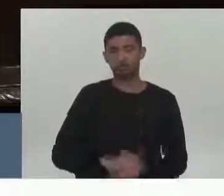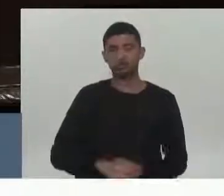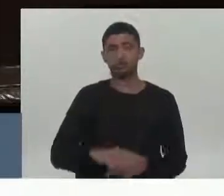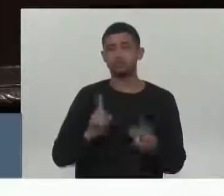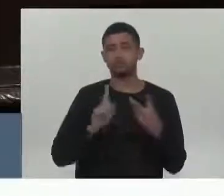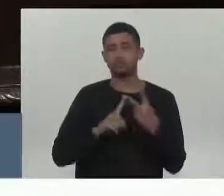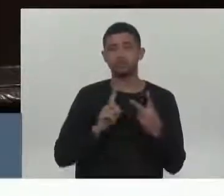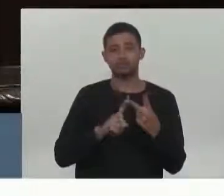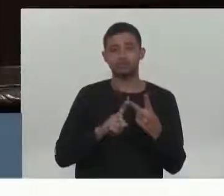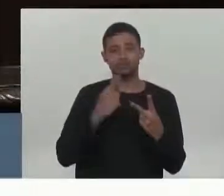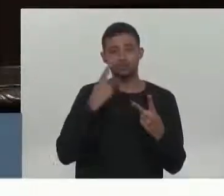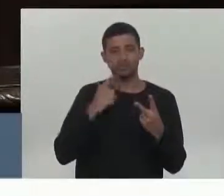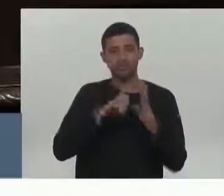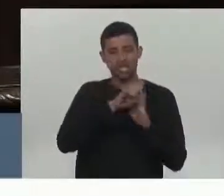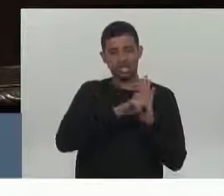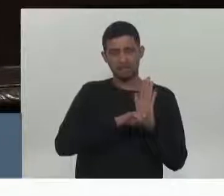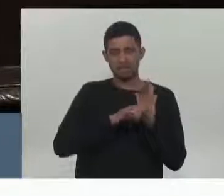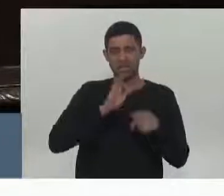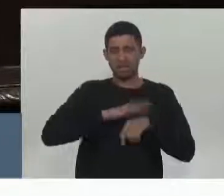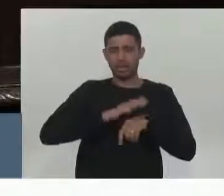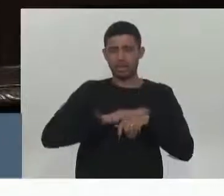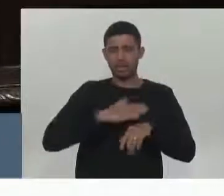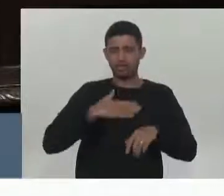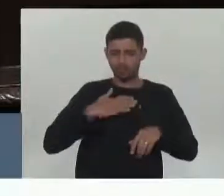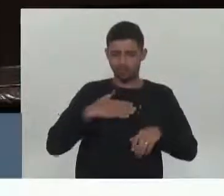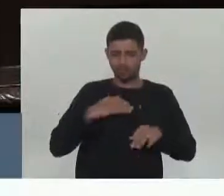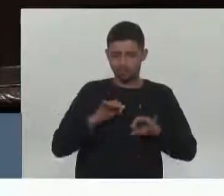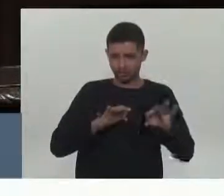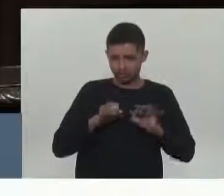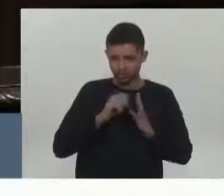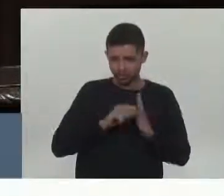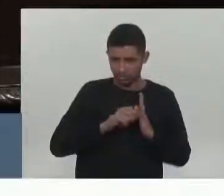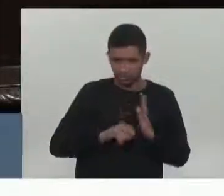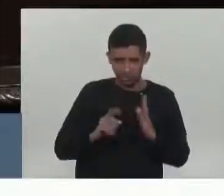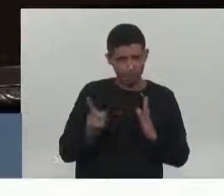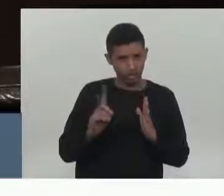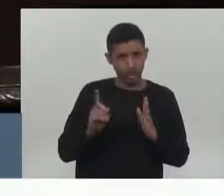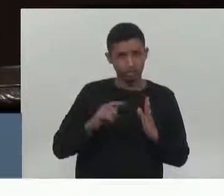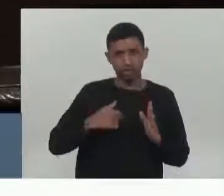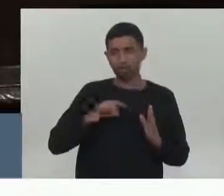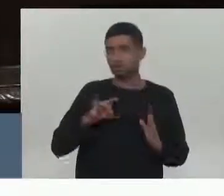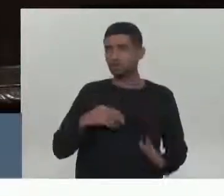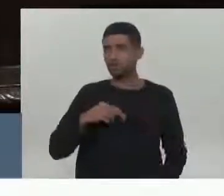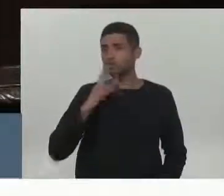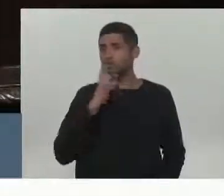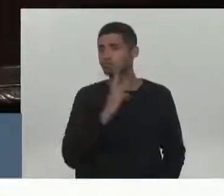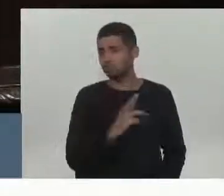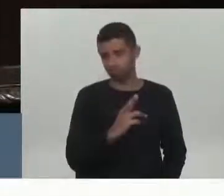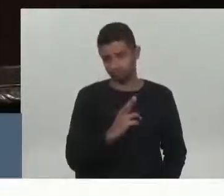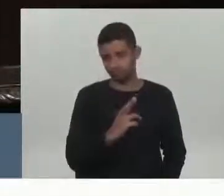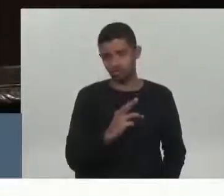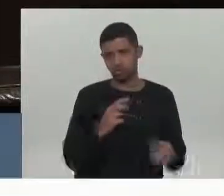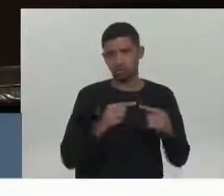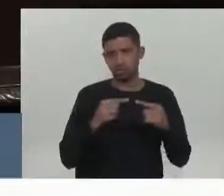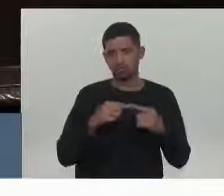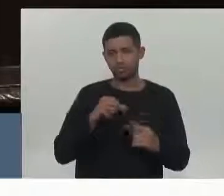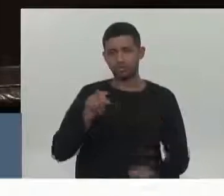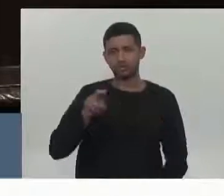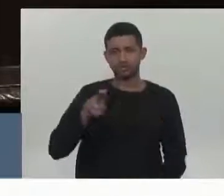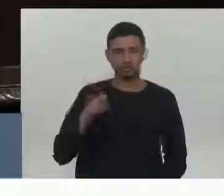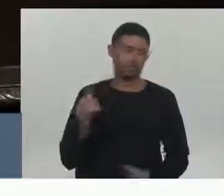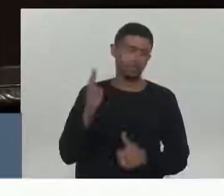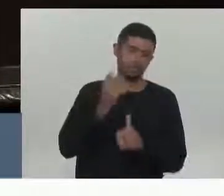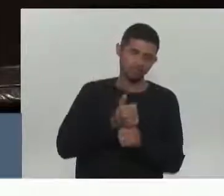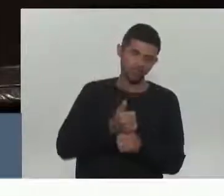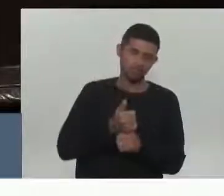lugar, a emenda não é de minha autoria. Eu apenas fui o relator de uma subemenda apresentada